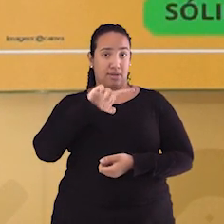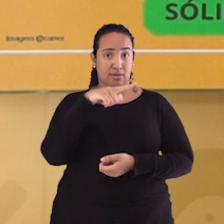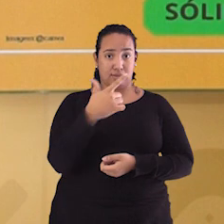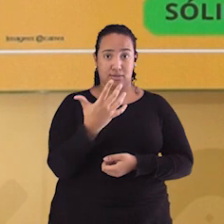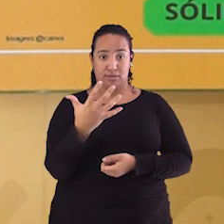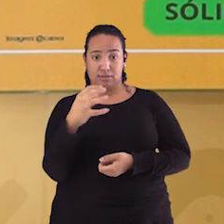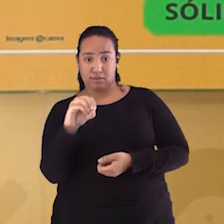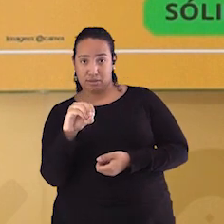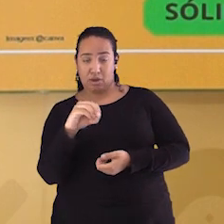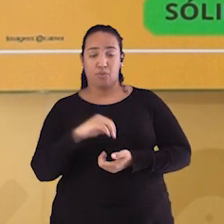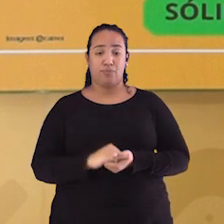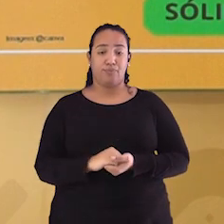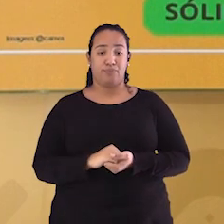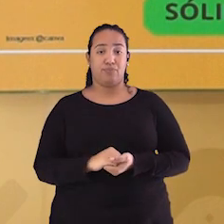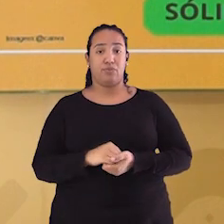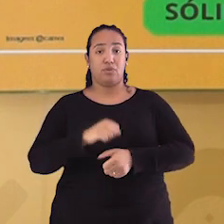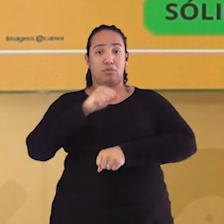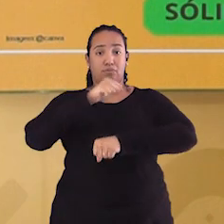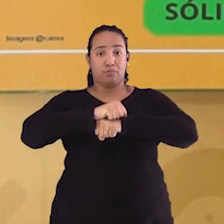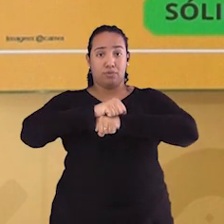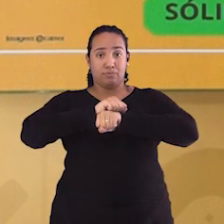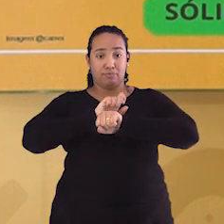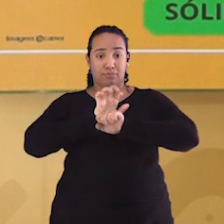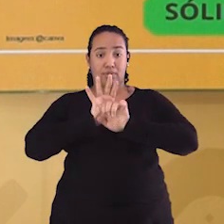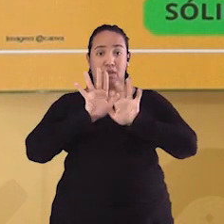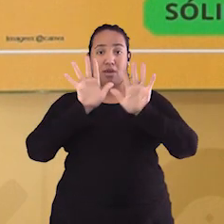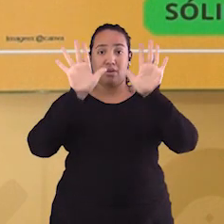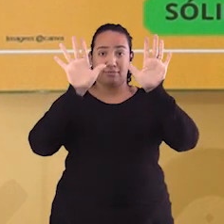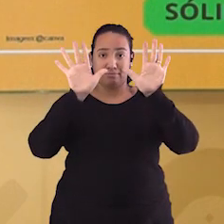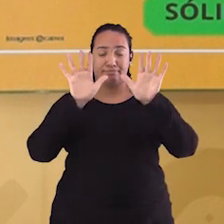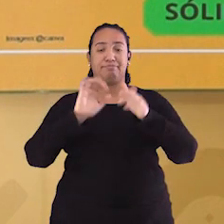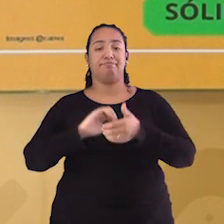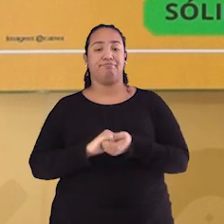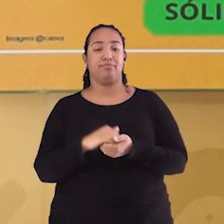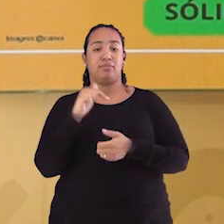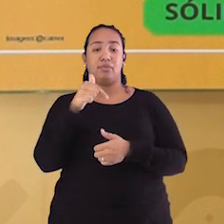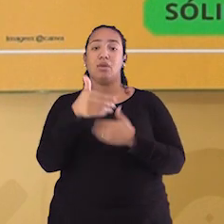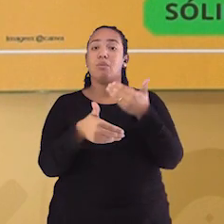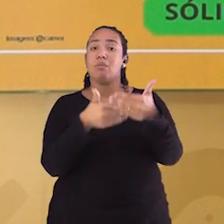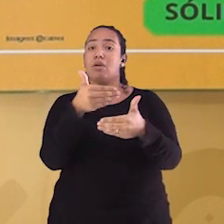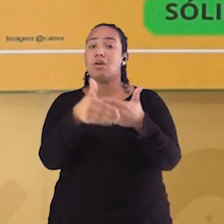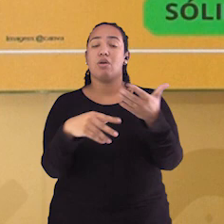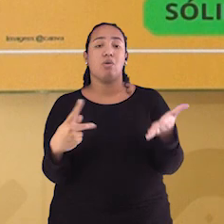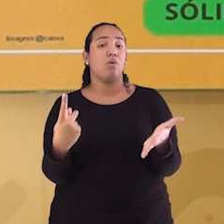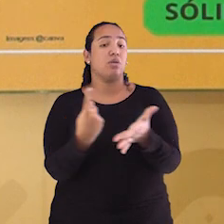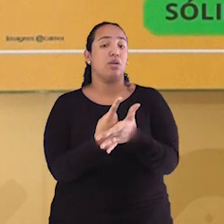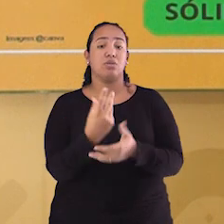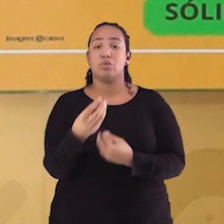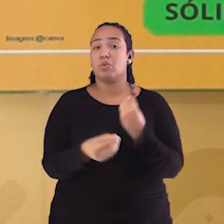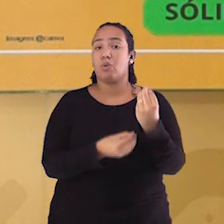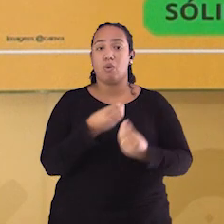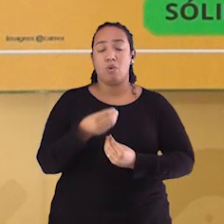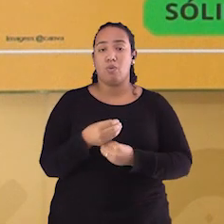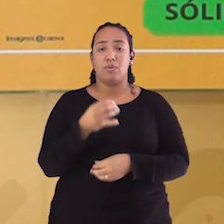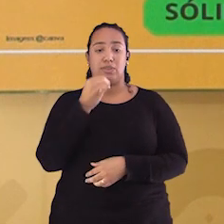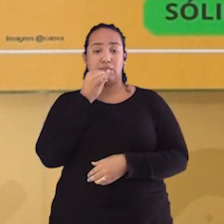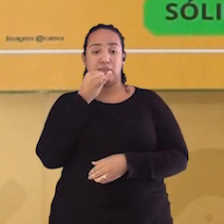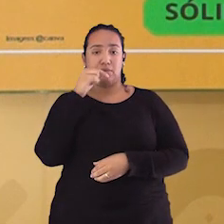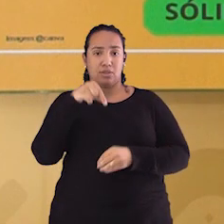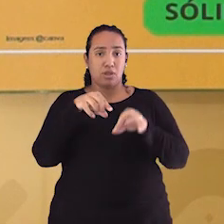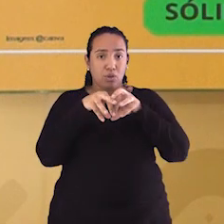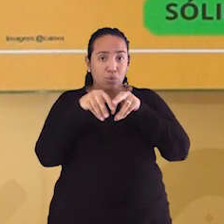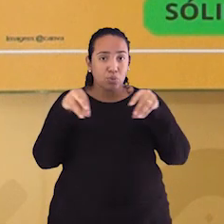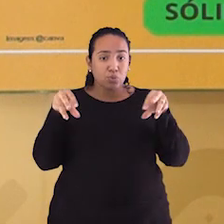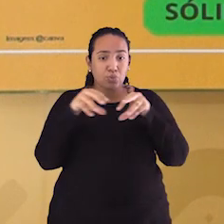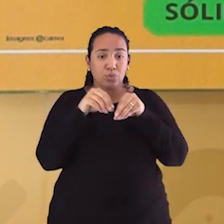estado sólido para o gasoso sem passar pelo líquido. Esse processo acontece quando a substância possui